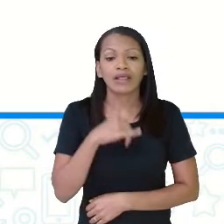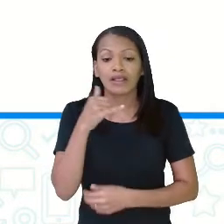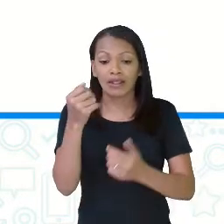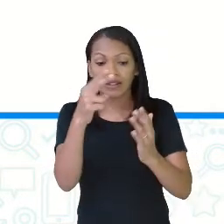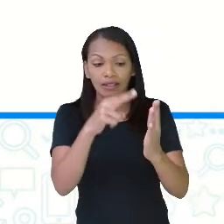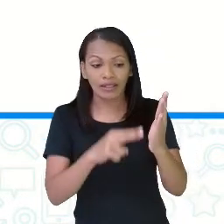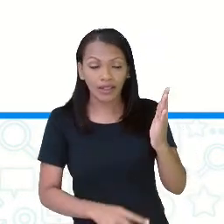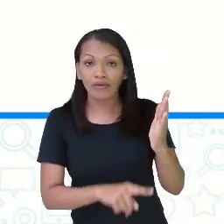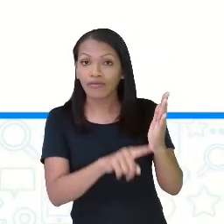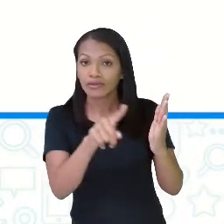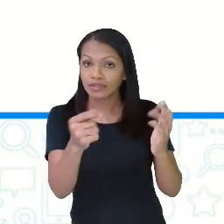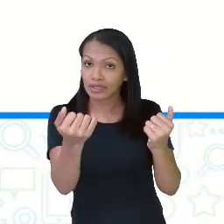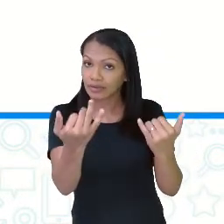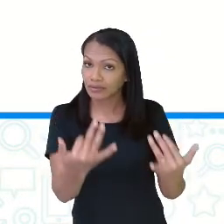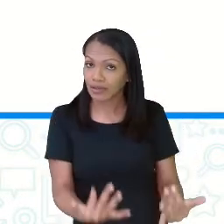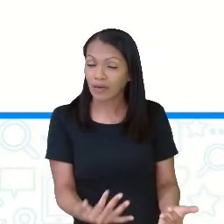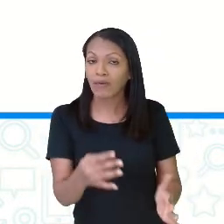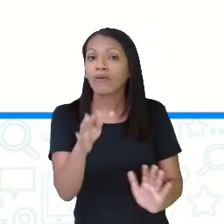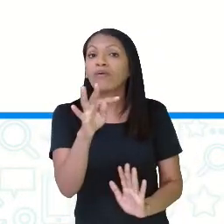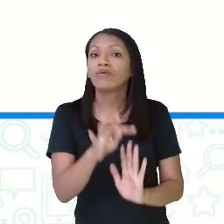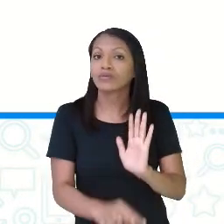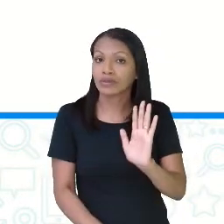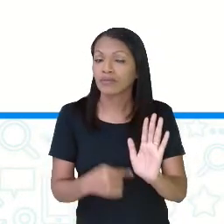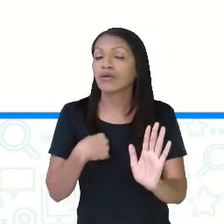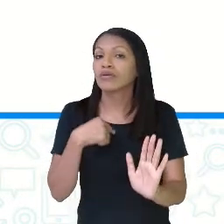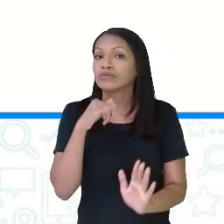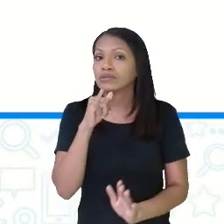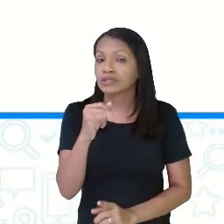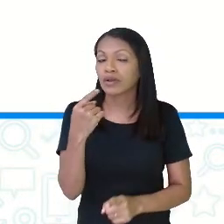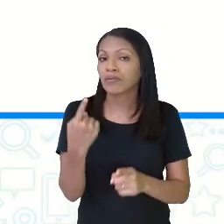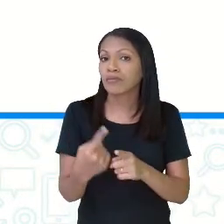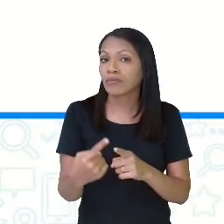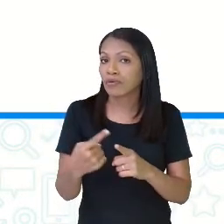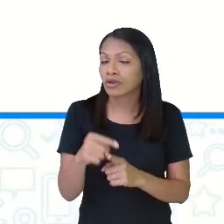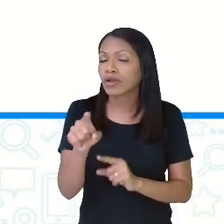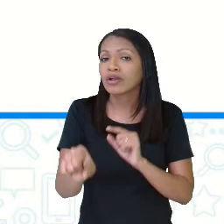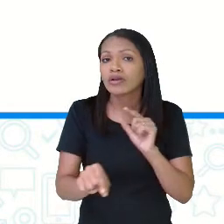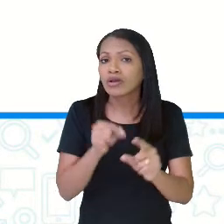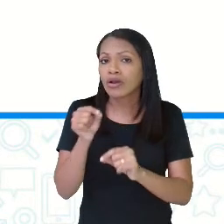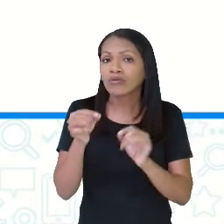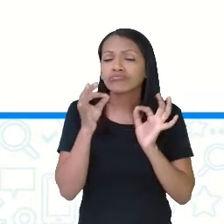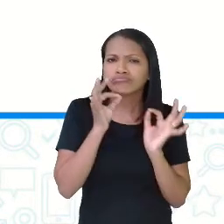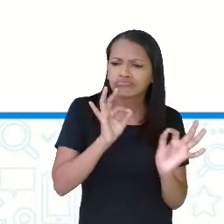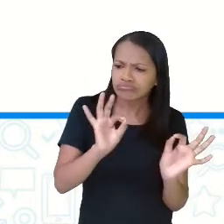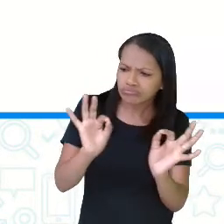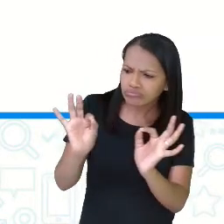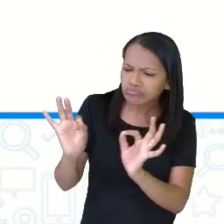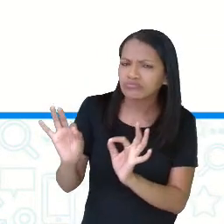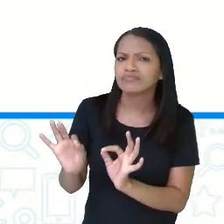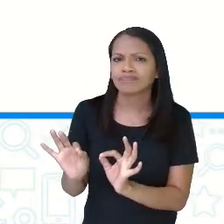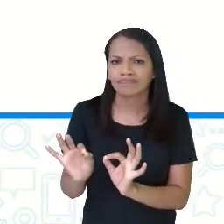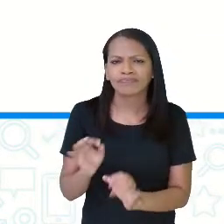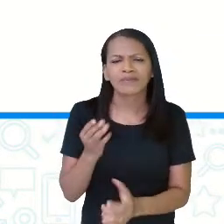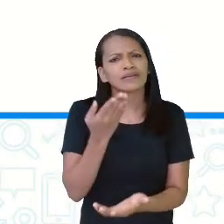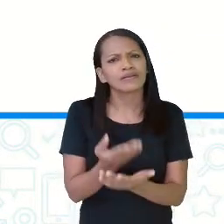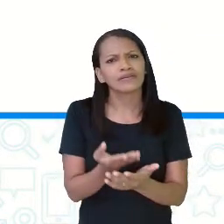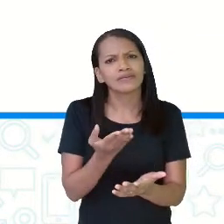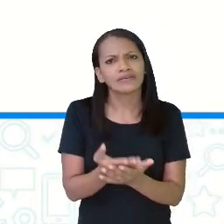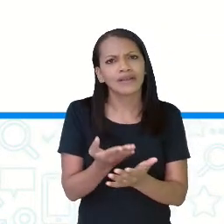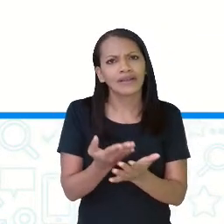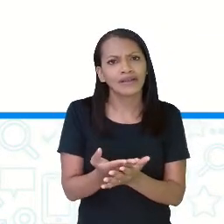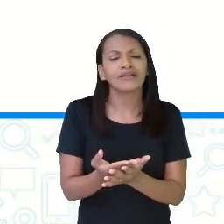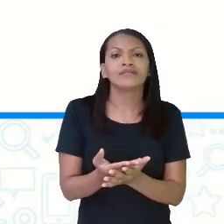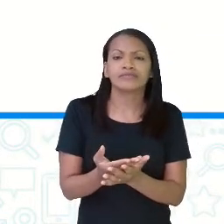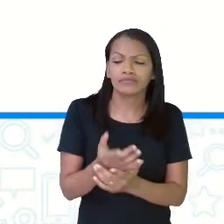e eu vou dizer por que esse poema foi escolhido, tá certo? Fica atento. Aquele estudante que é